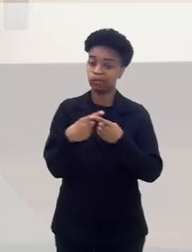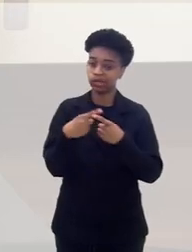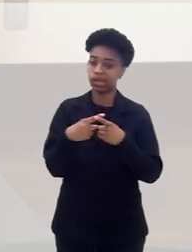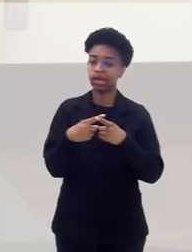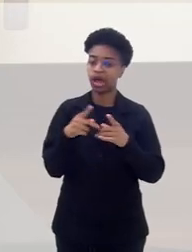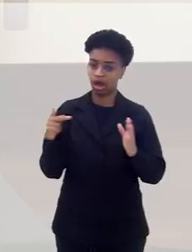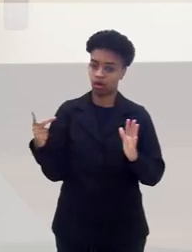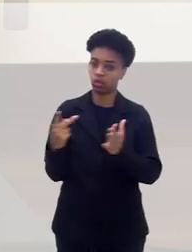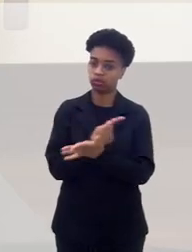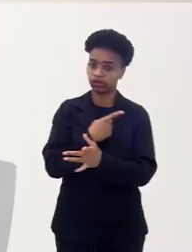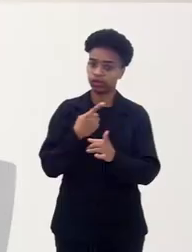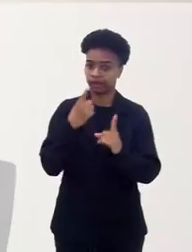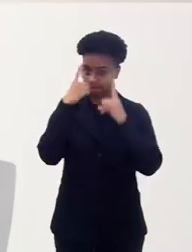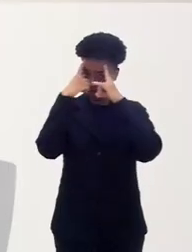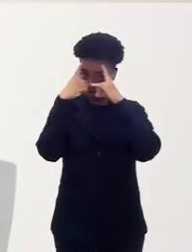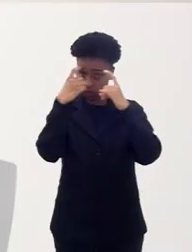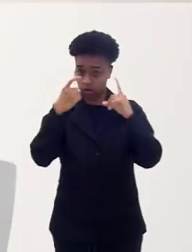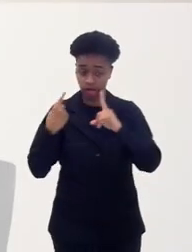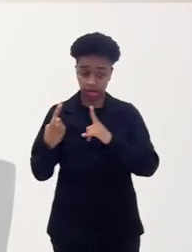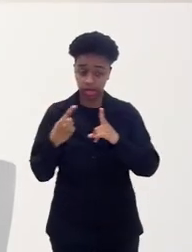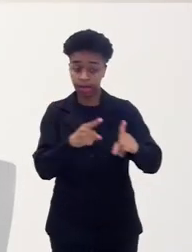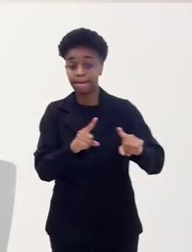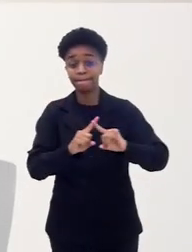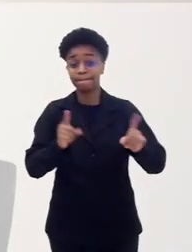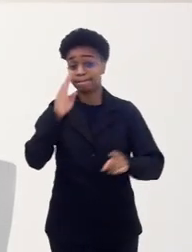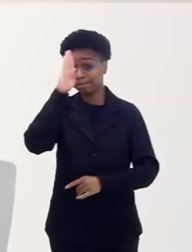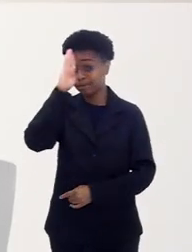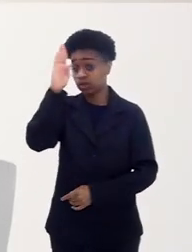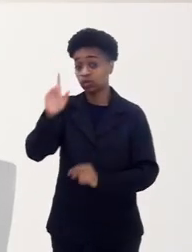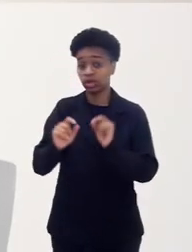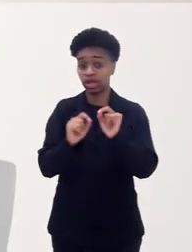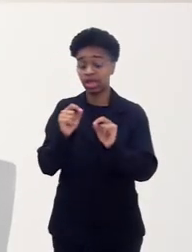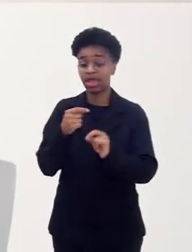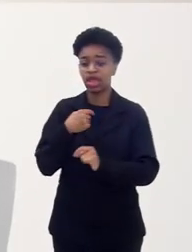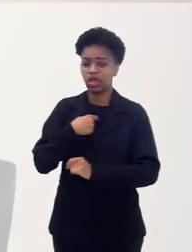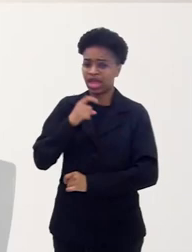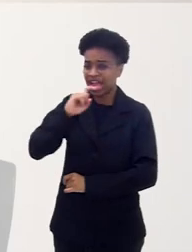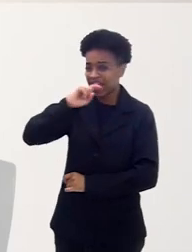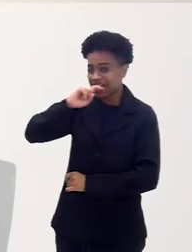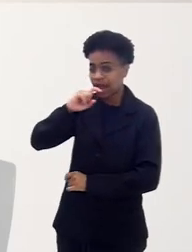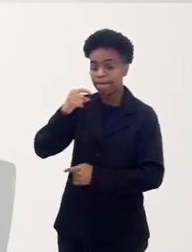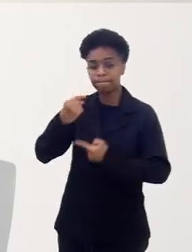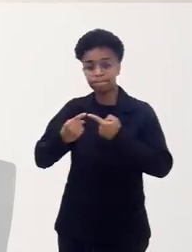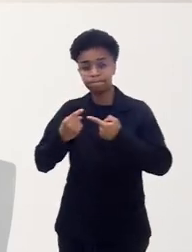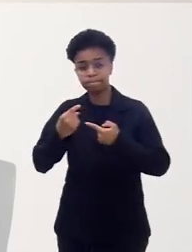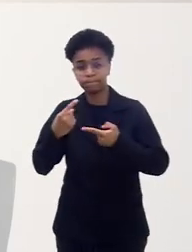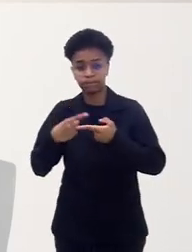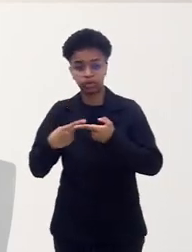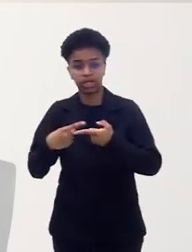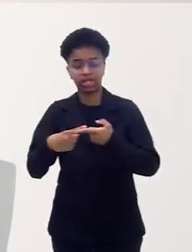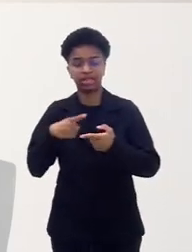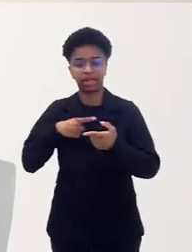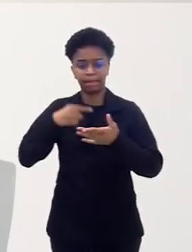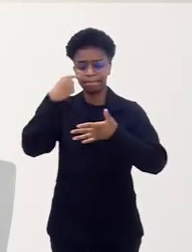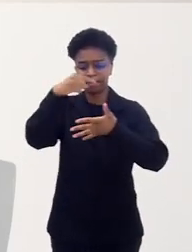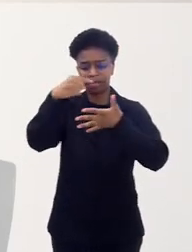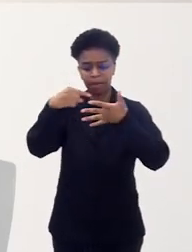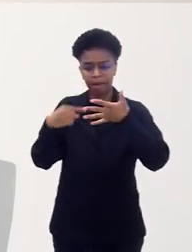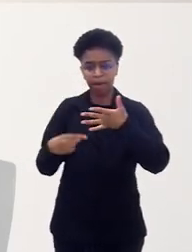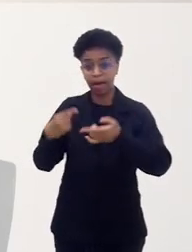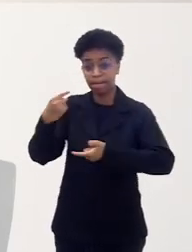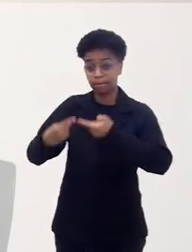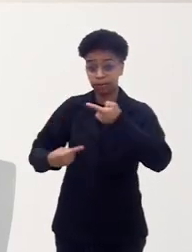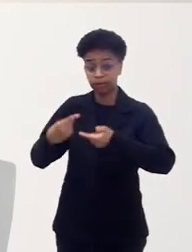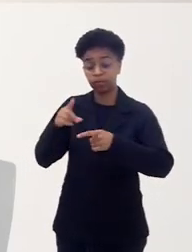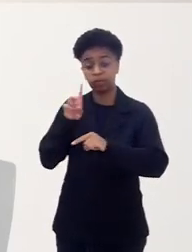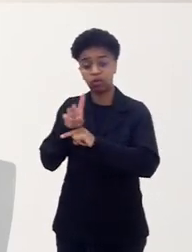vítima de tanta violência mas muito mais do que a mulher eu tenho inveja das políticas de proteção à mulher porque a mulher